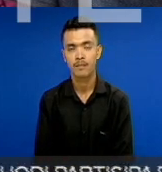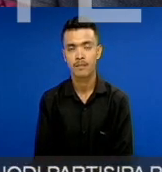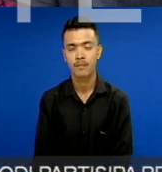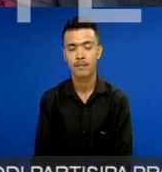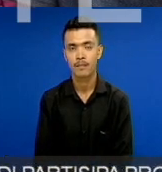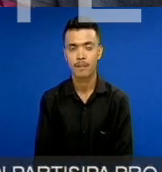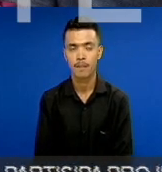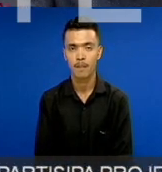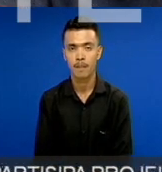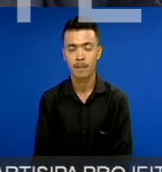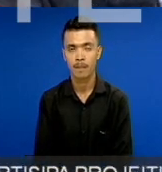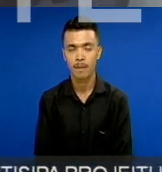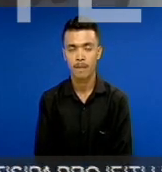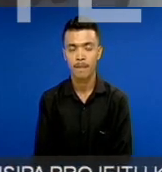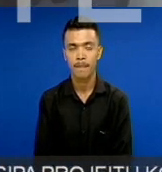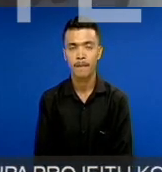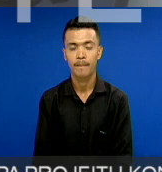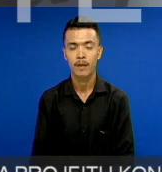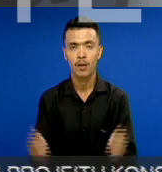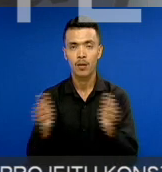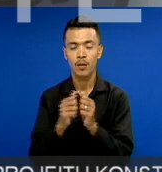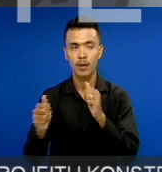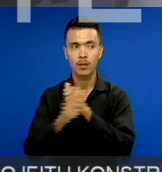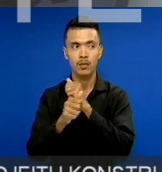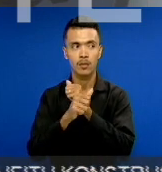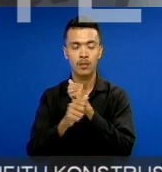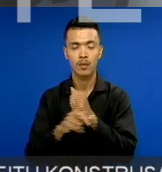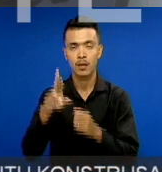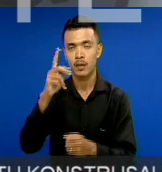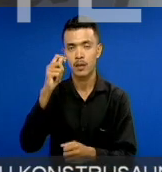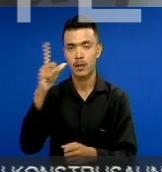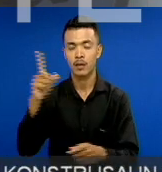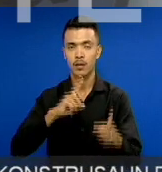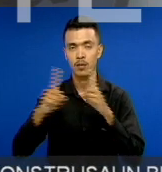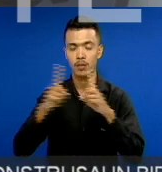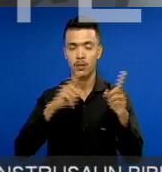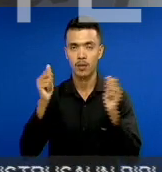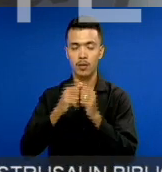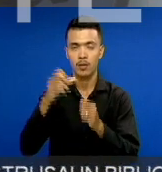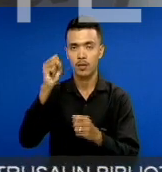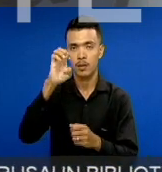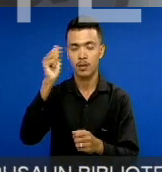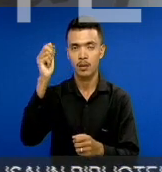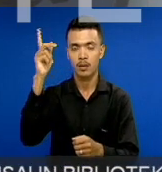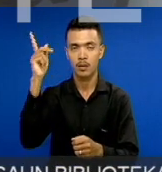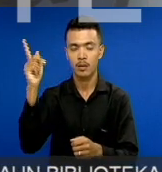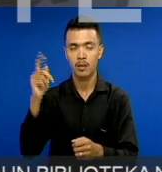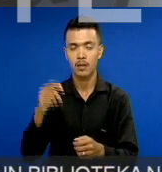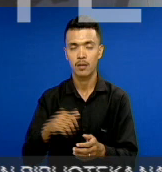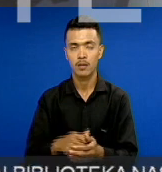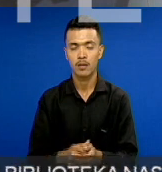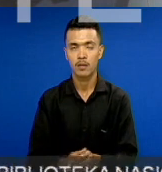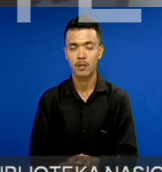ne no hawato tanai saja. Relaciona assunto, né? RTTL confirma o secretário de Estado assunto toponimia na